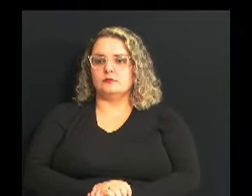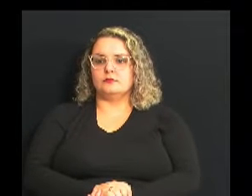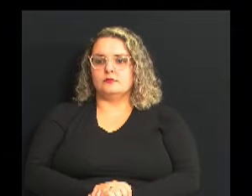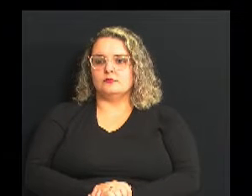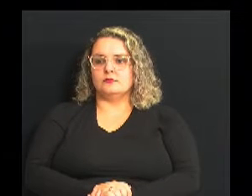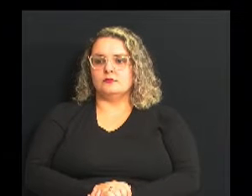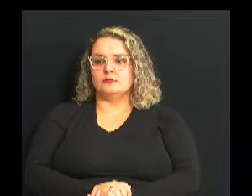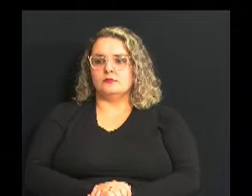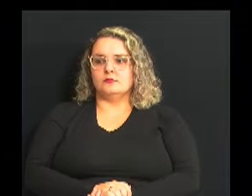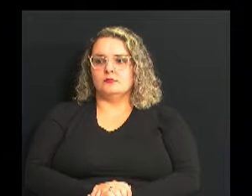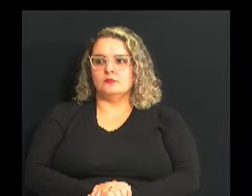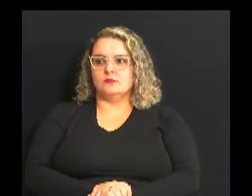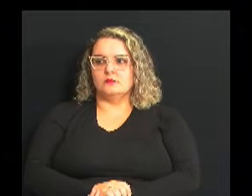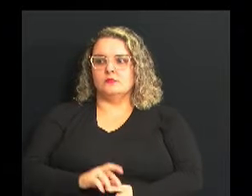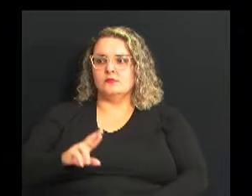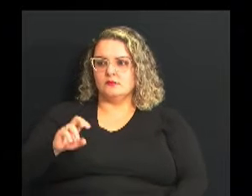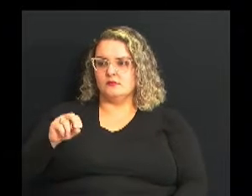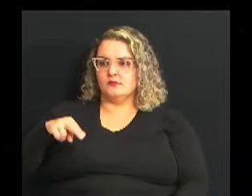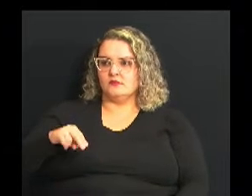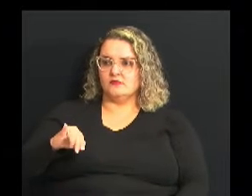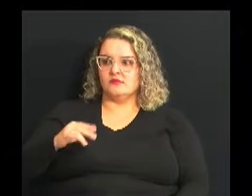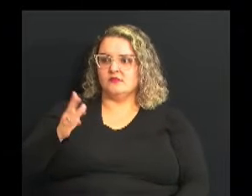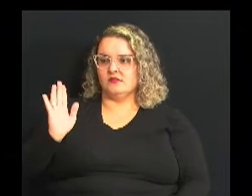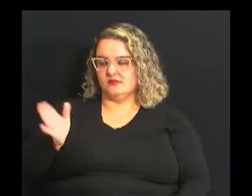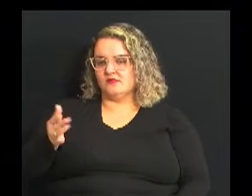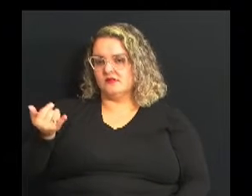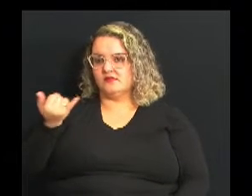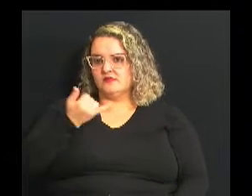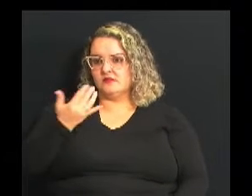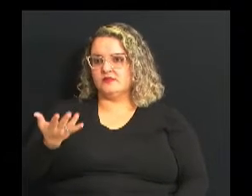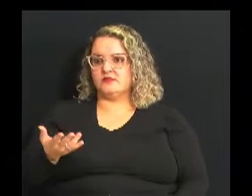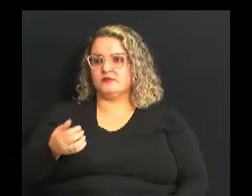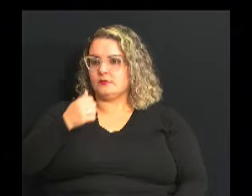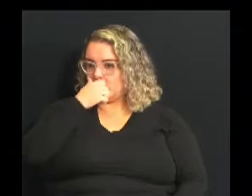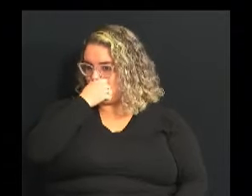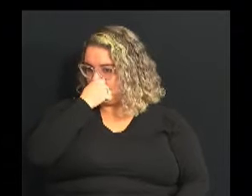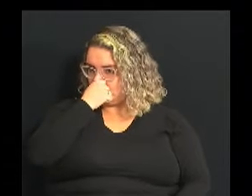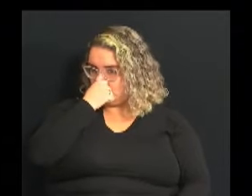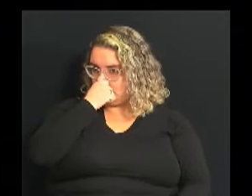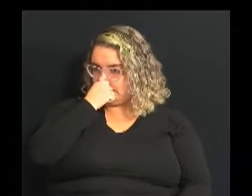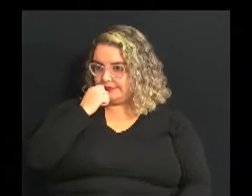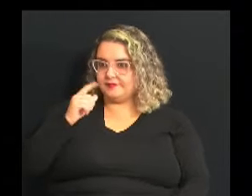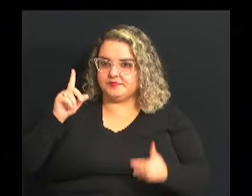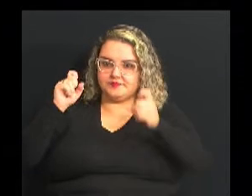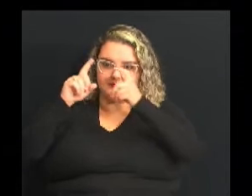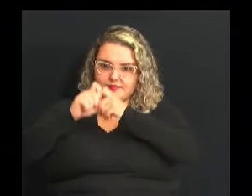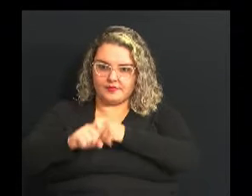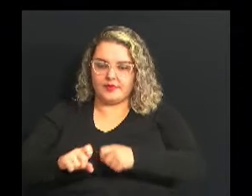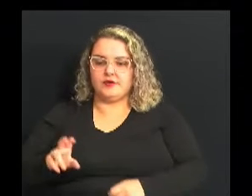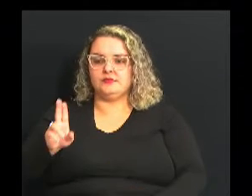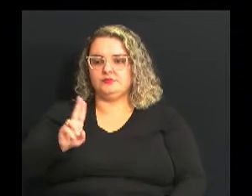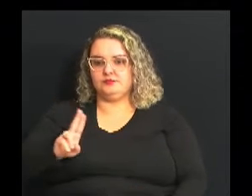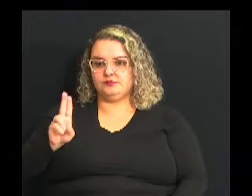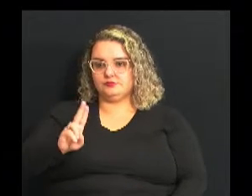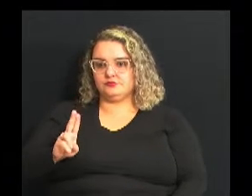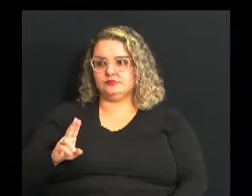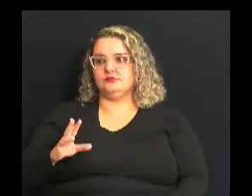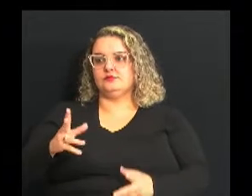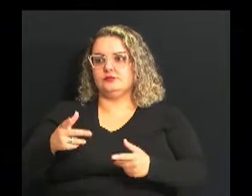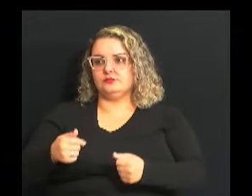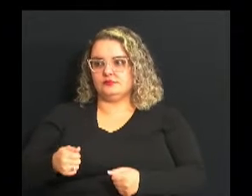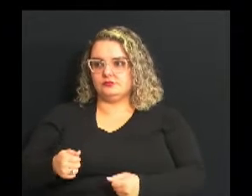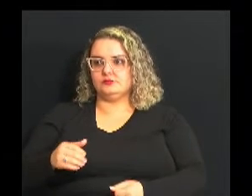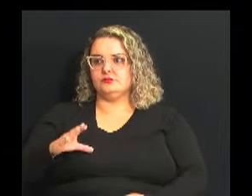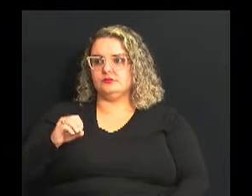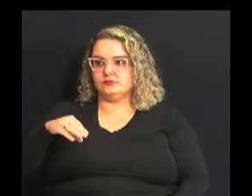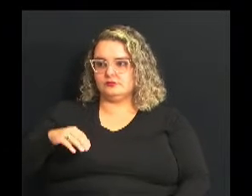Então, que nem o Rony já comentou antes, aquela ideia, né, que o Linux é complicado de usar, né? Tipo, tem que fazer tudo por comando, né? Por